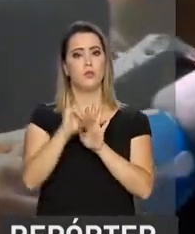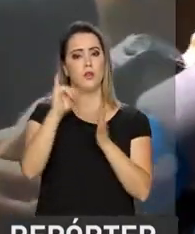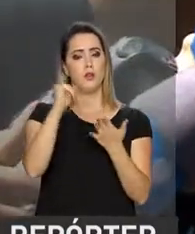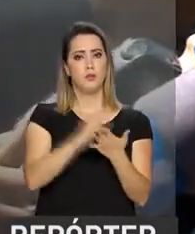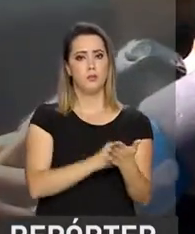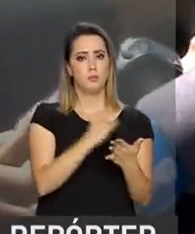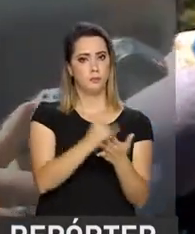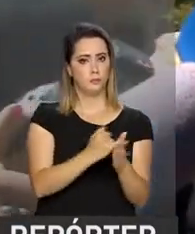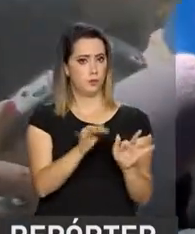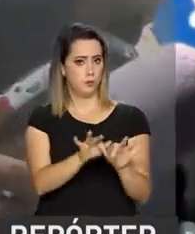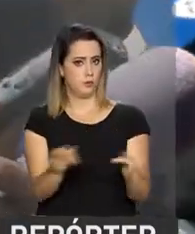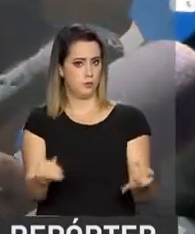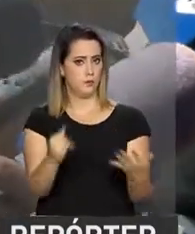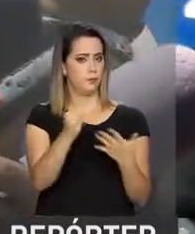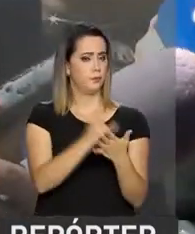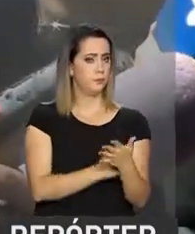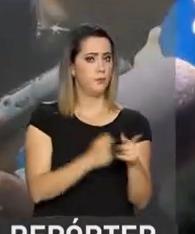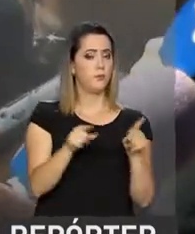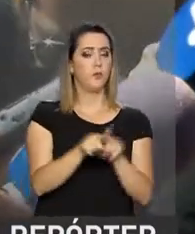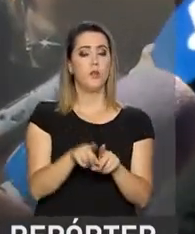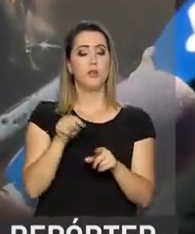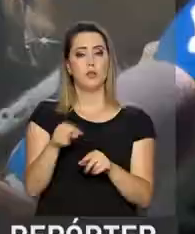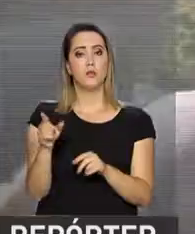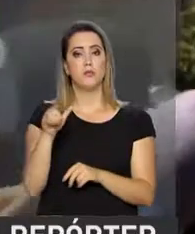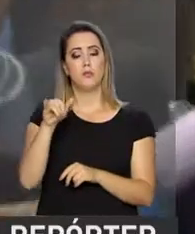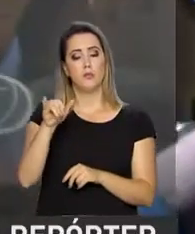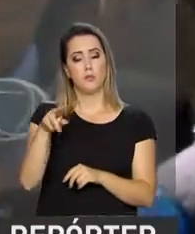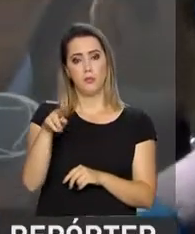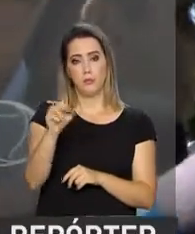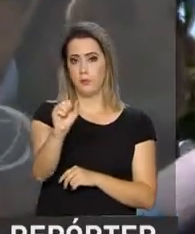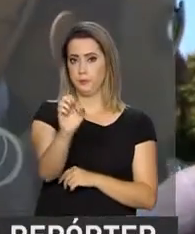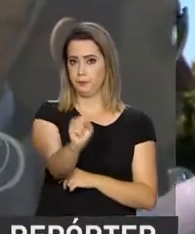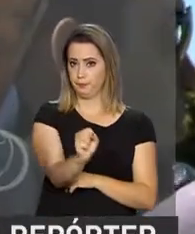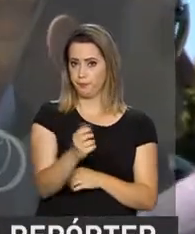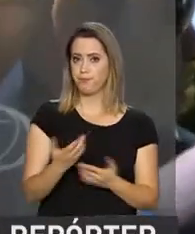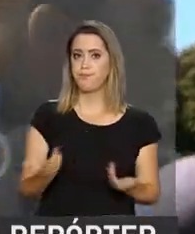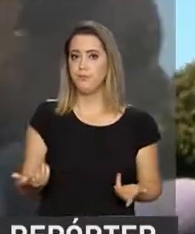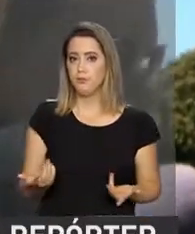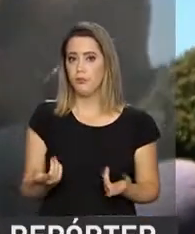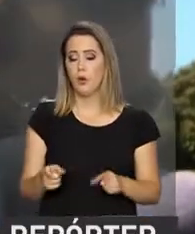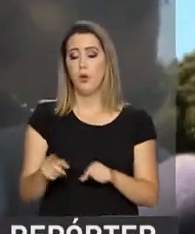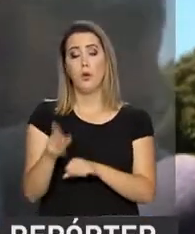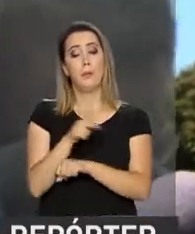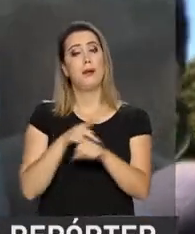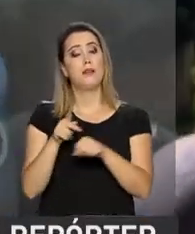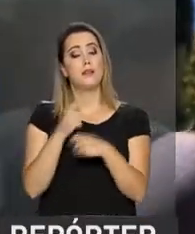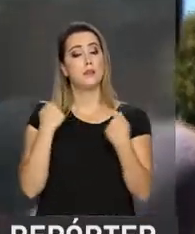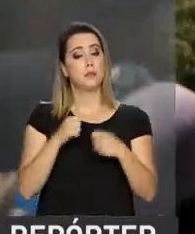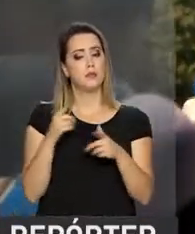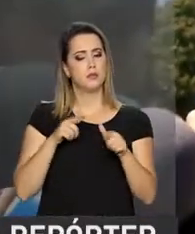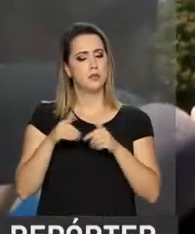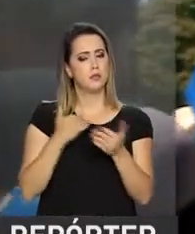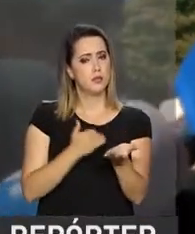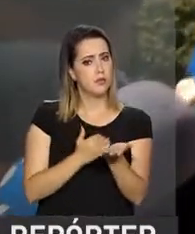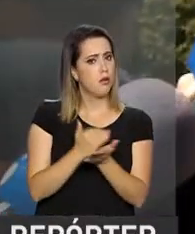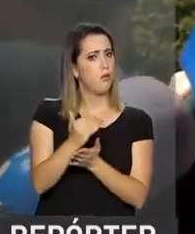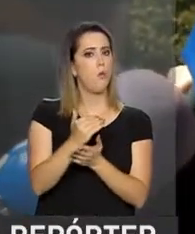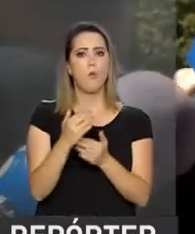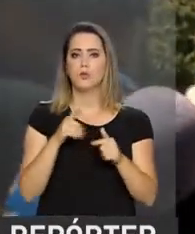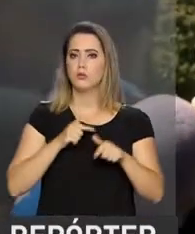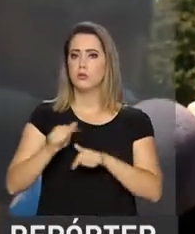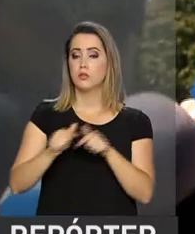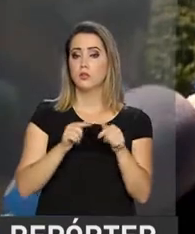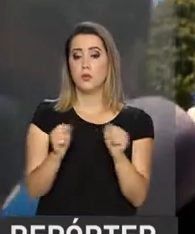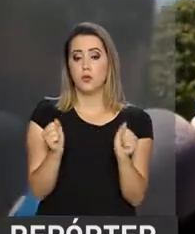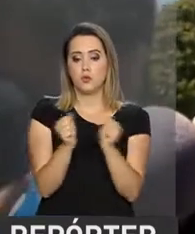simplificação do nosso sistema tributário e também a reforma da previdência que o presidente pediu foi que o país continue trabalhando há o poder